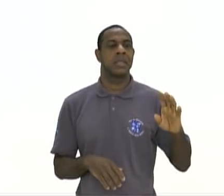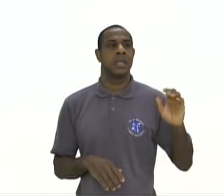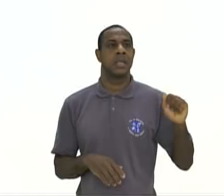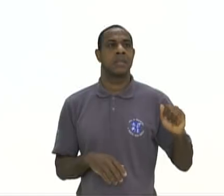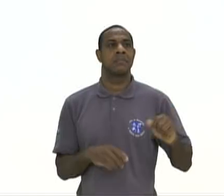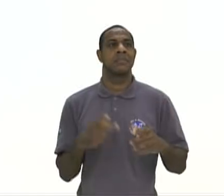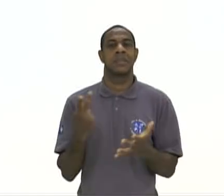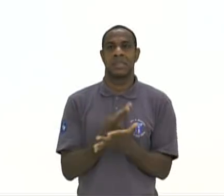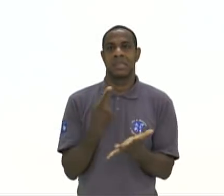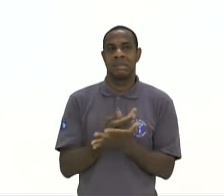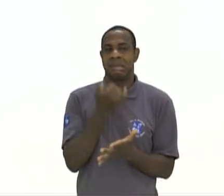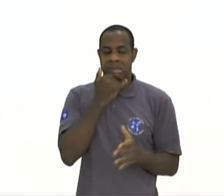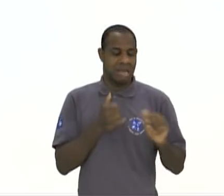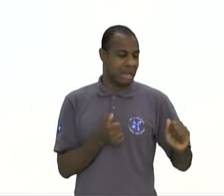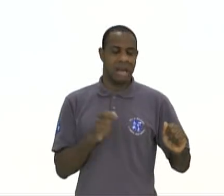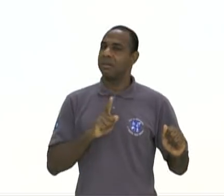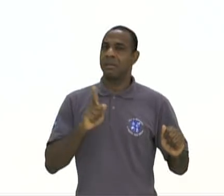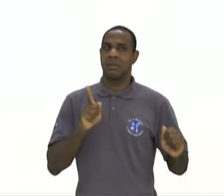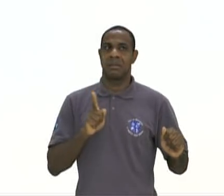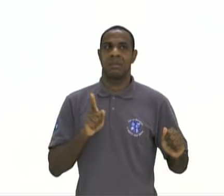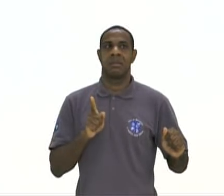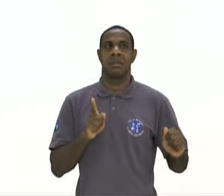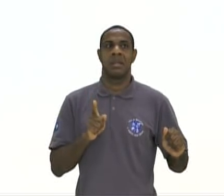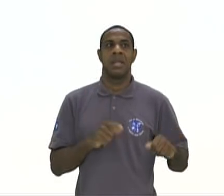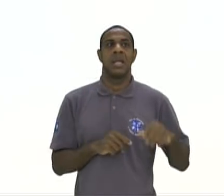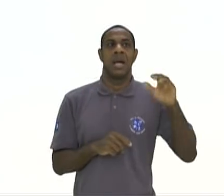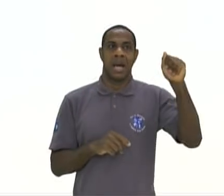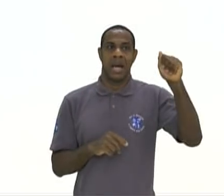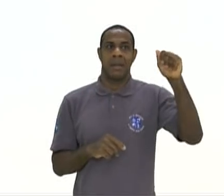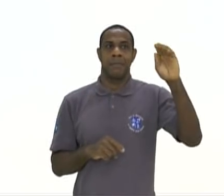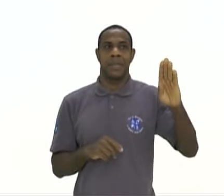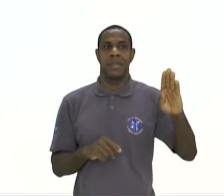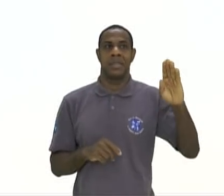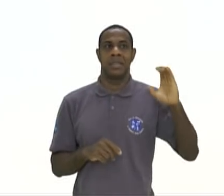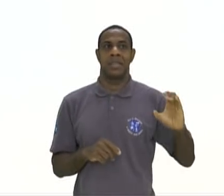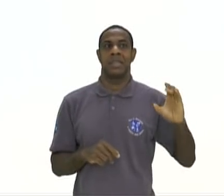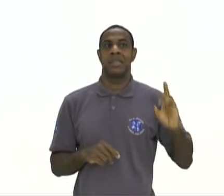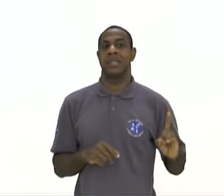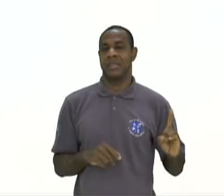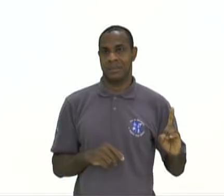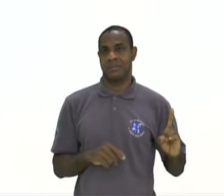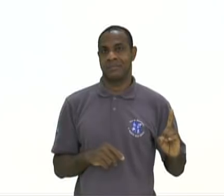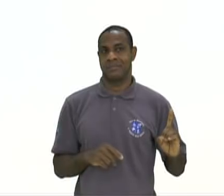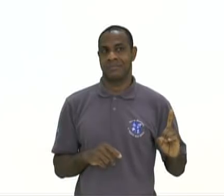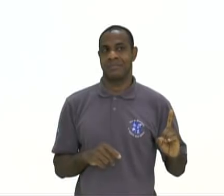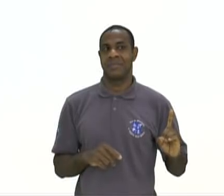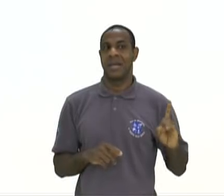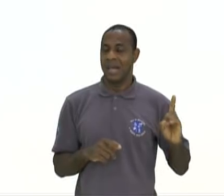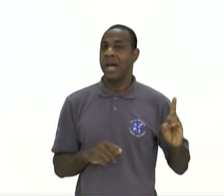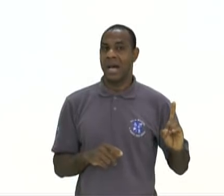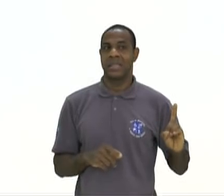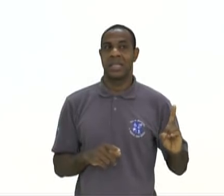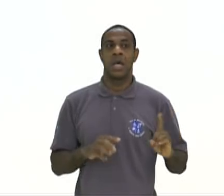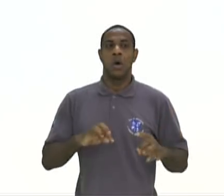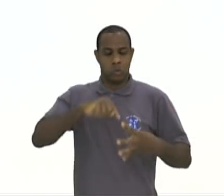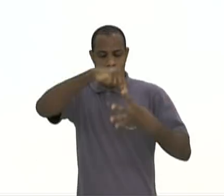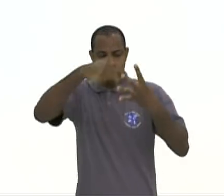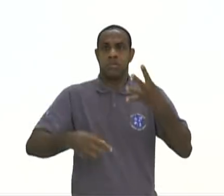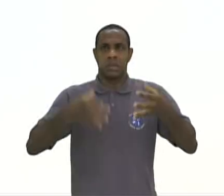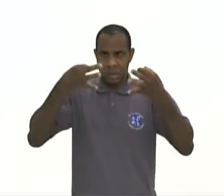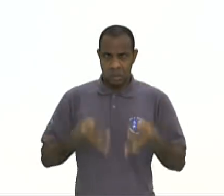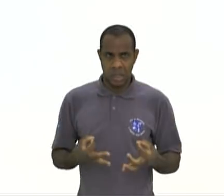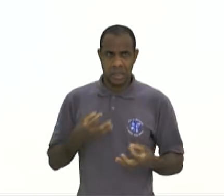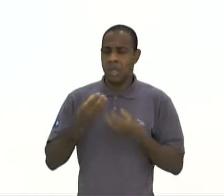está colocada como letra A, não é a letra A e sim letra D, né? Então temos a letra A, B, C e D, que seria a D, seria todas as alternativas estão